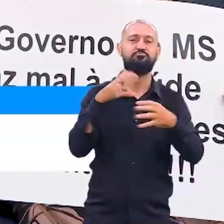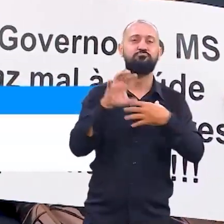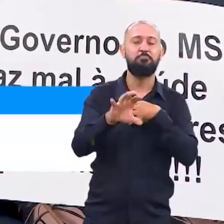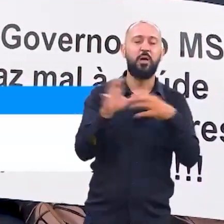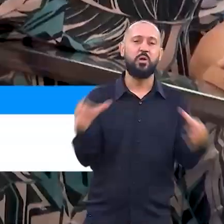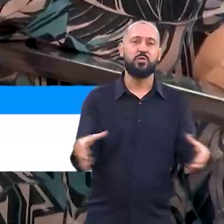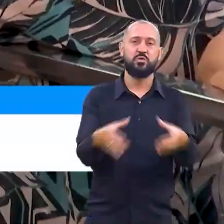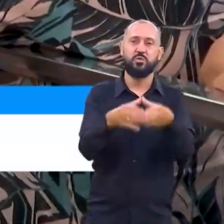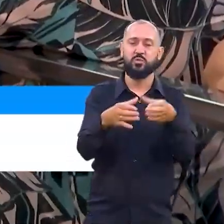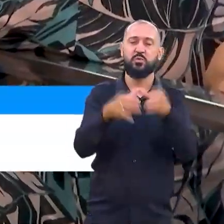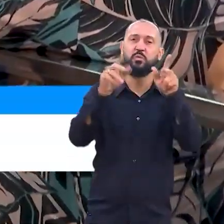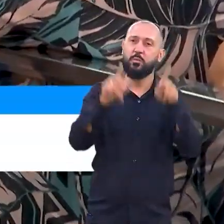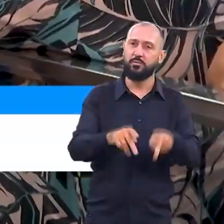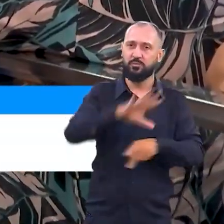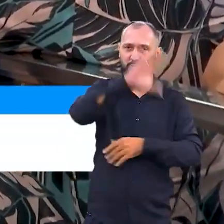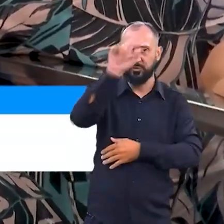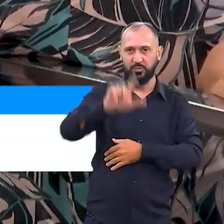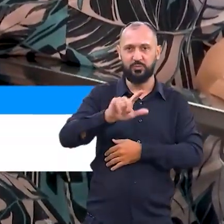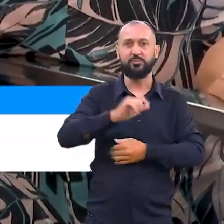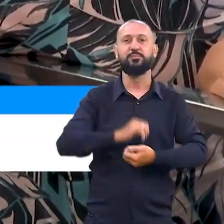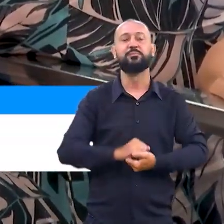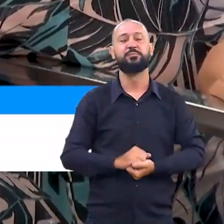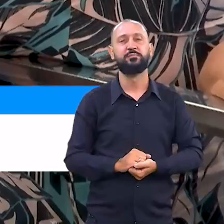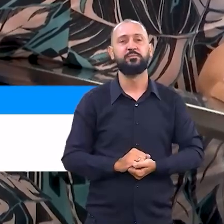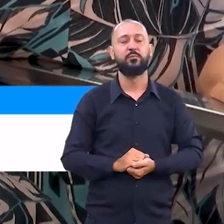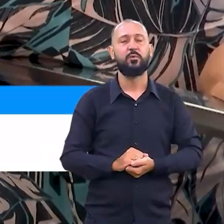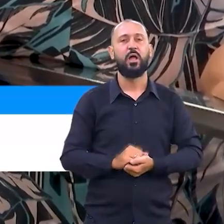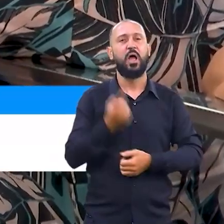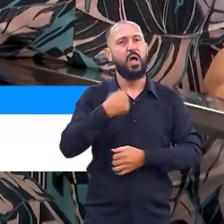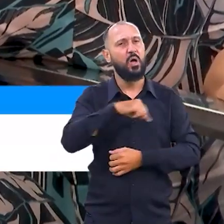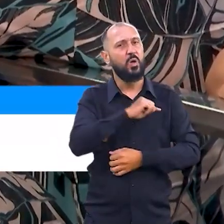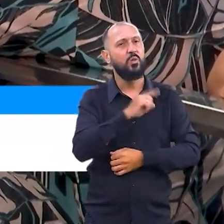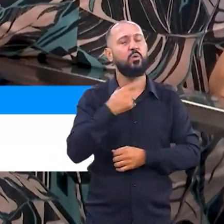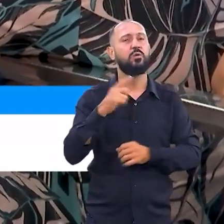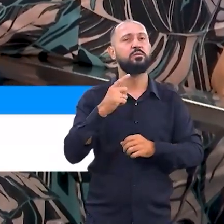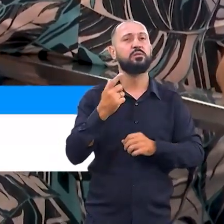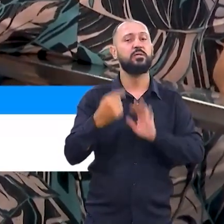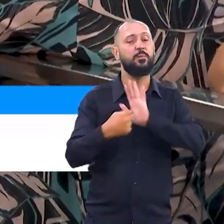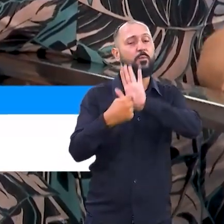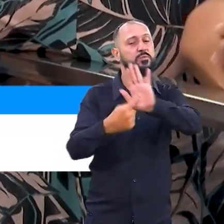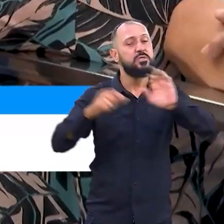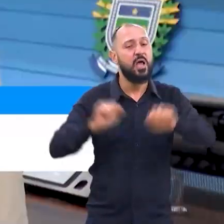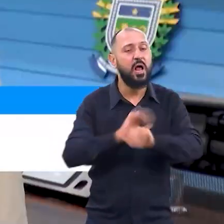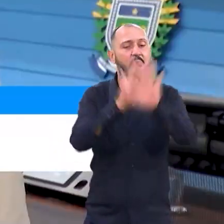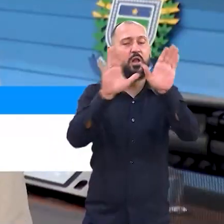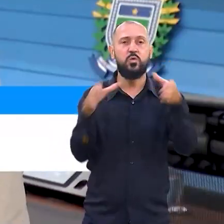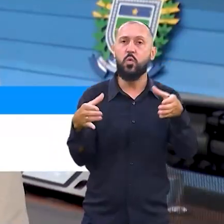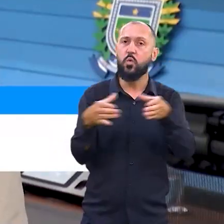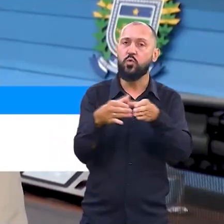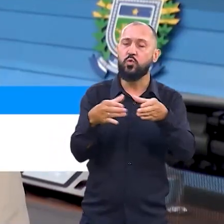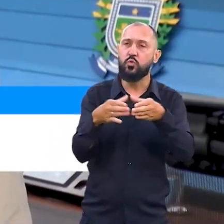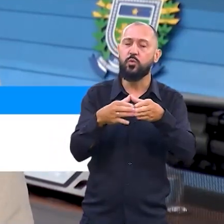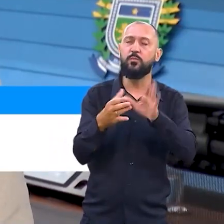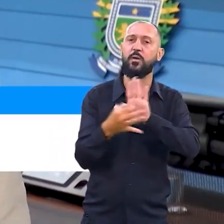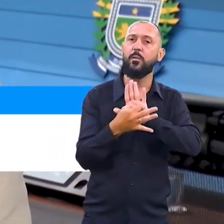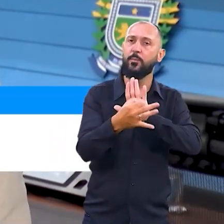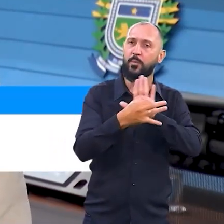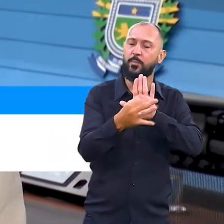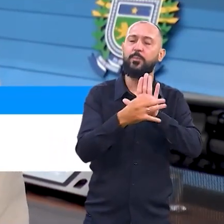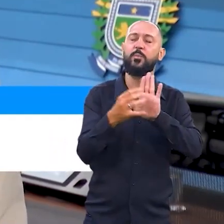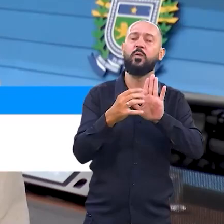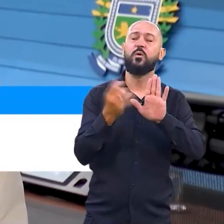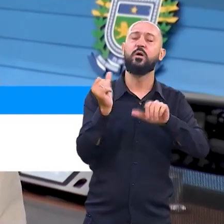debates sensíveis para esse segmento da população sul-mato-grossense. O que nós estamos deixando muito claro é que essa comissão